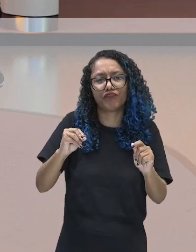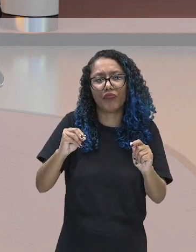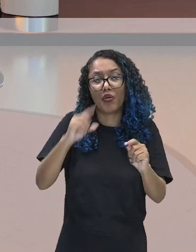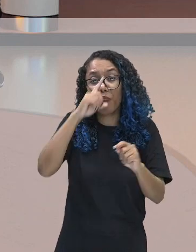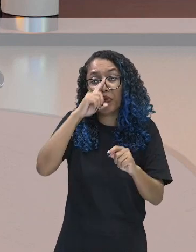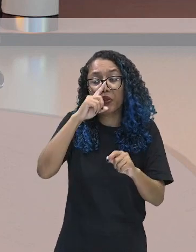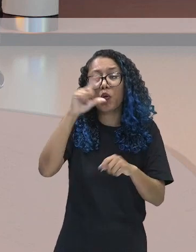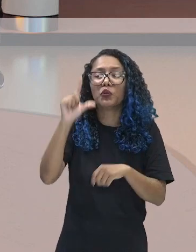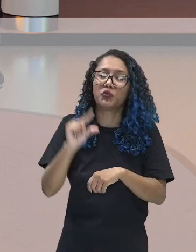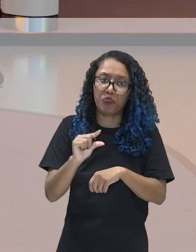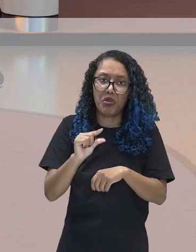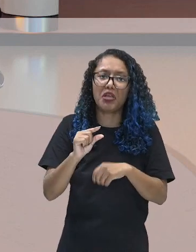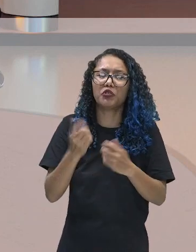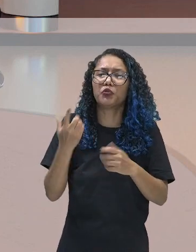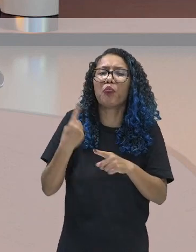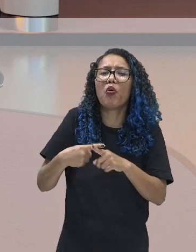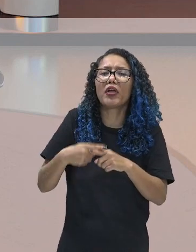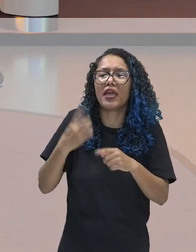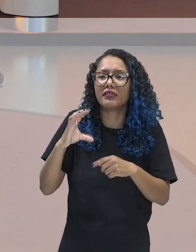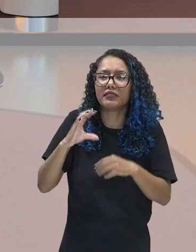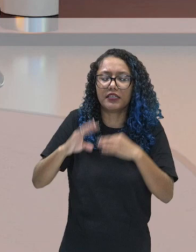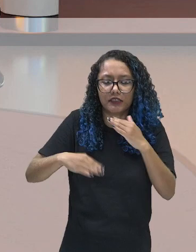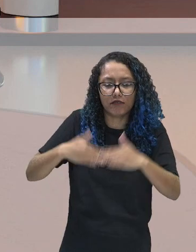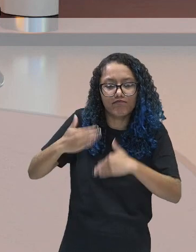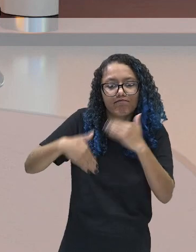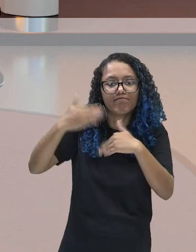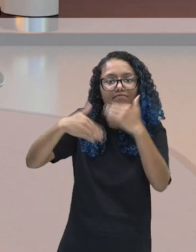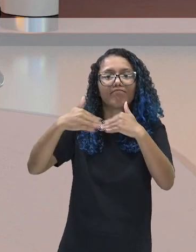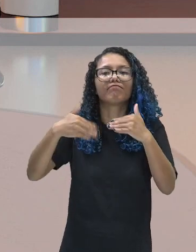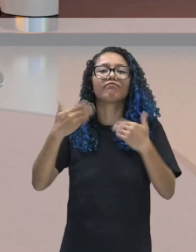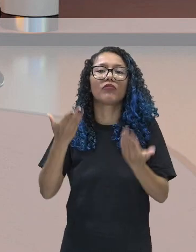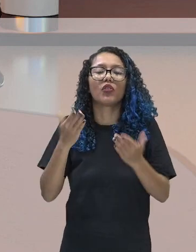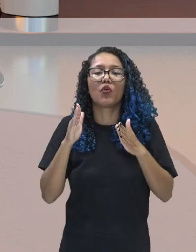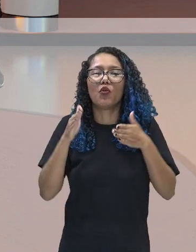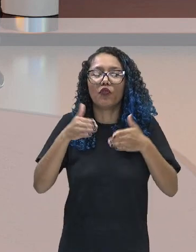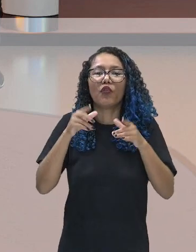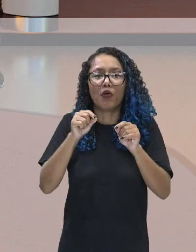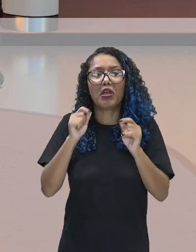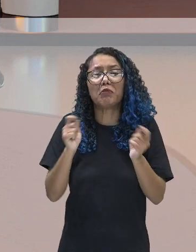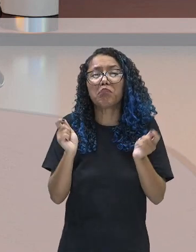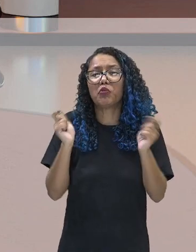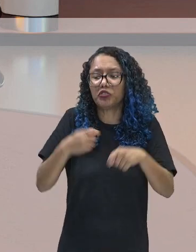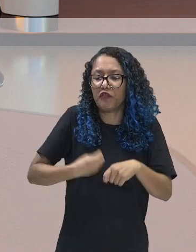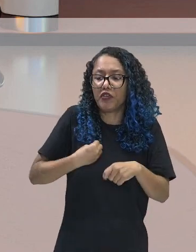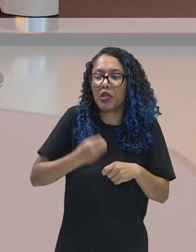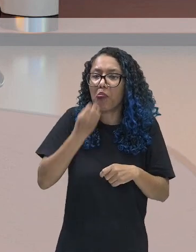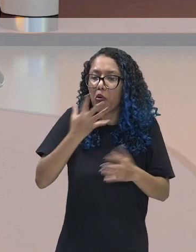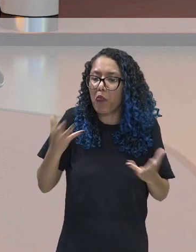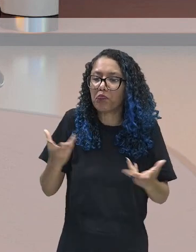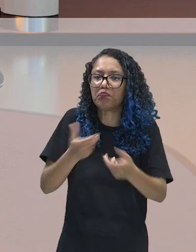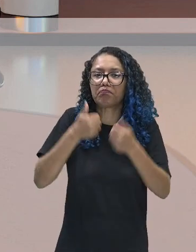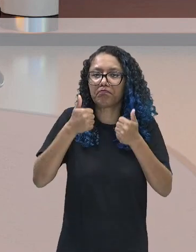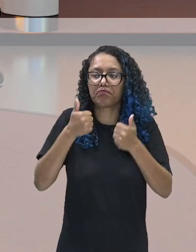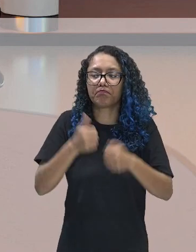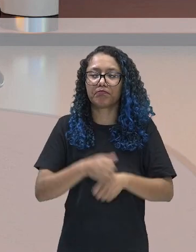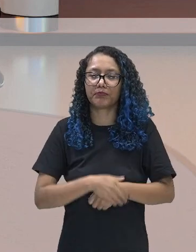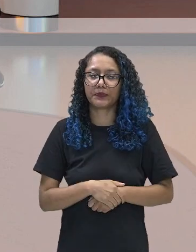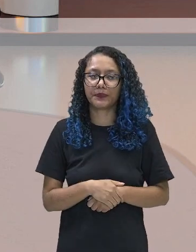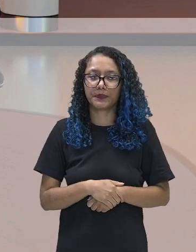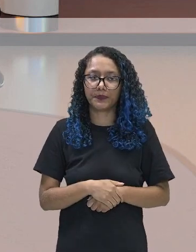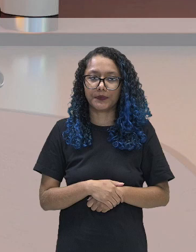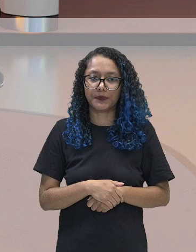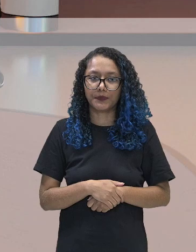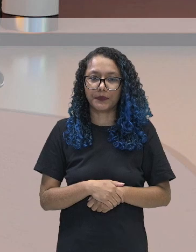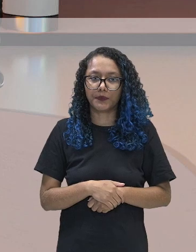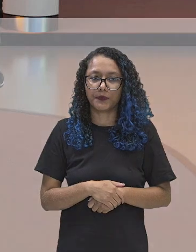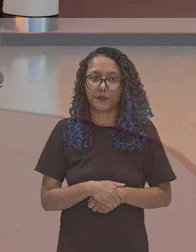vez mais a ciência evolui a ponto de aumentar a qualidade de vida das pessoas. Ok, professor, a